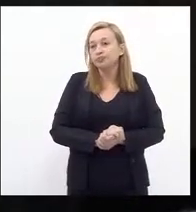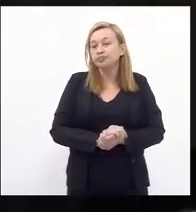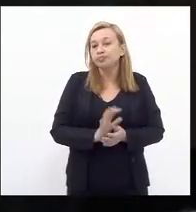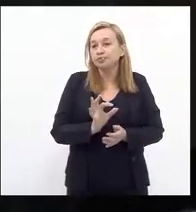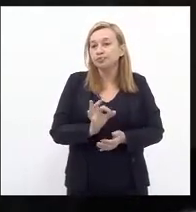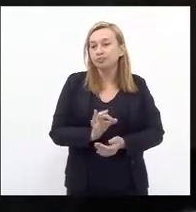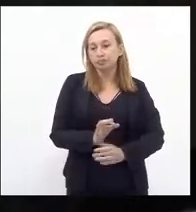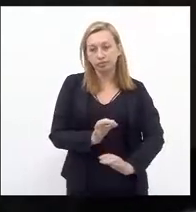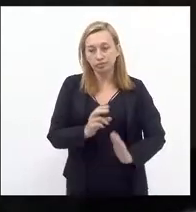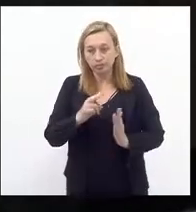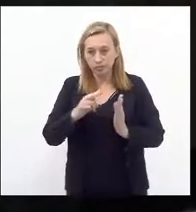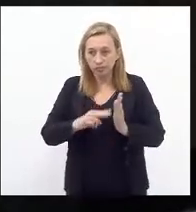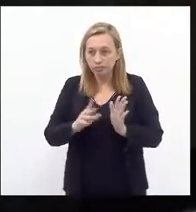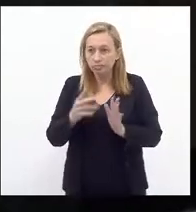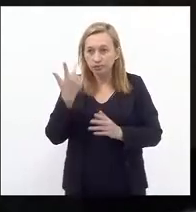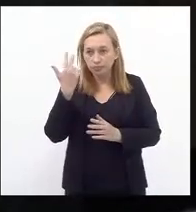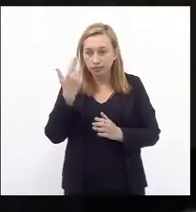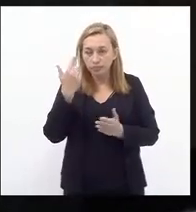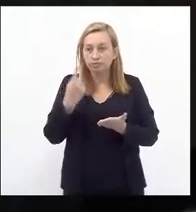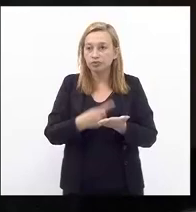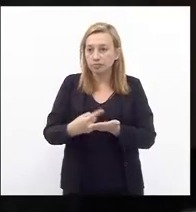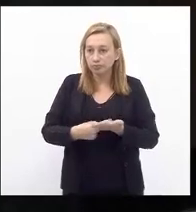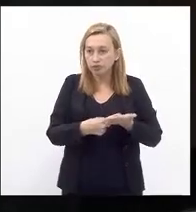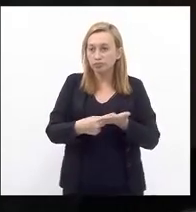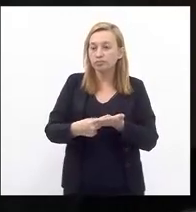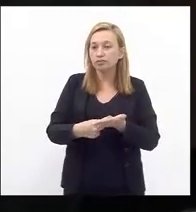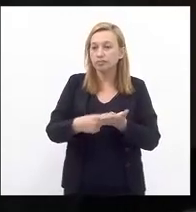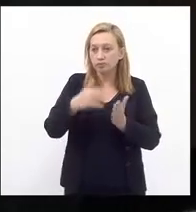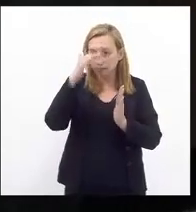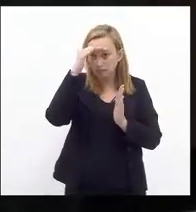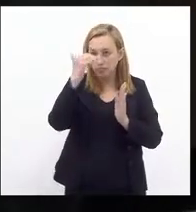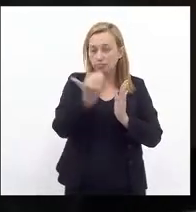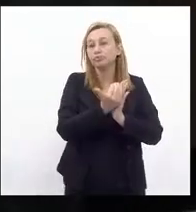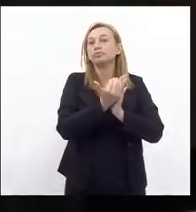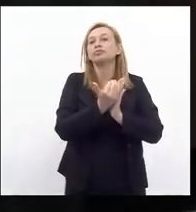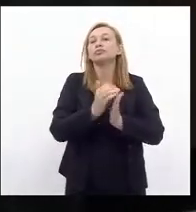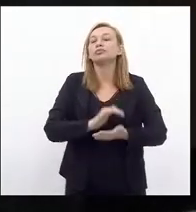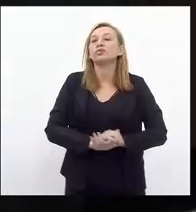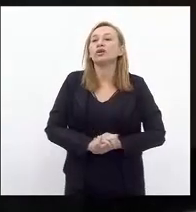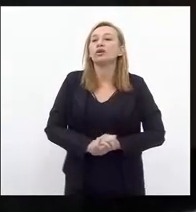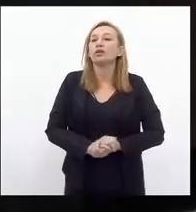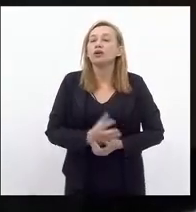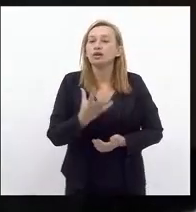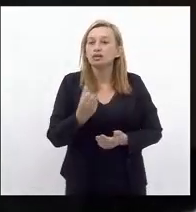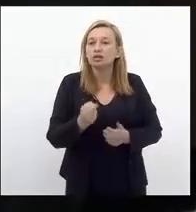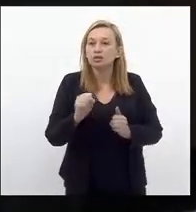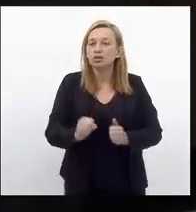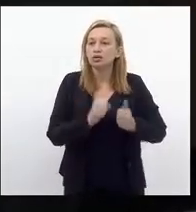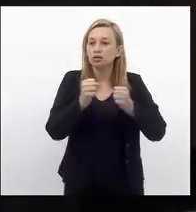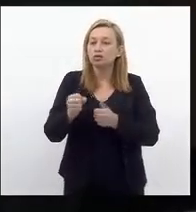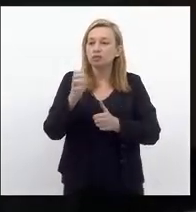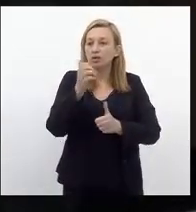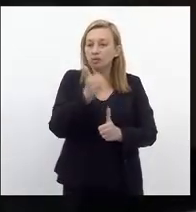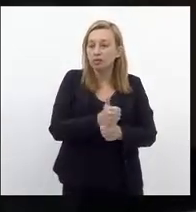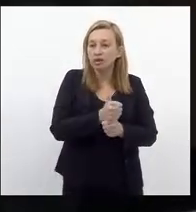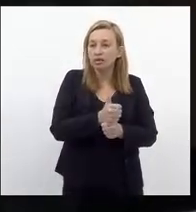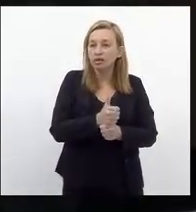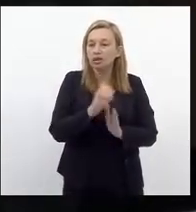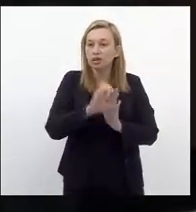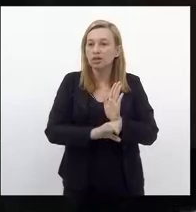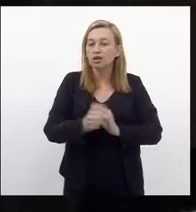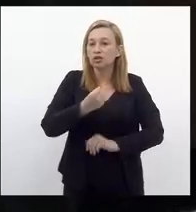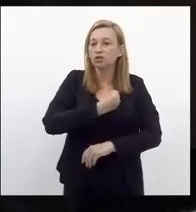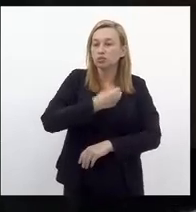formalidade mas os acordos serão cumpridos o parecer favorável com subemenda aglutinativas